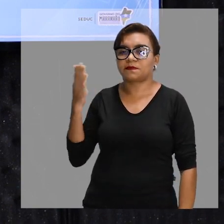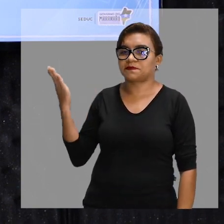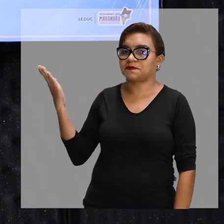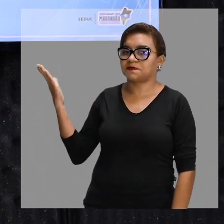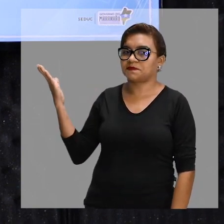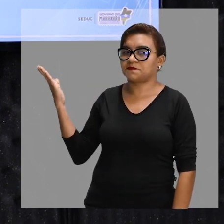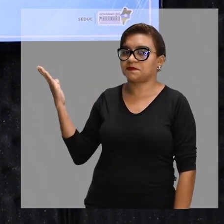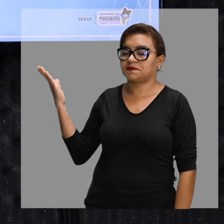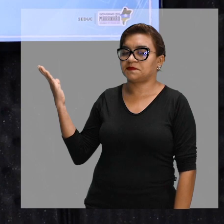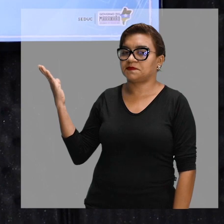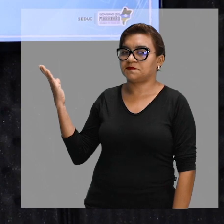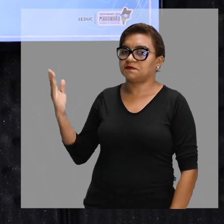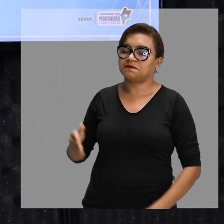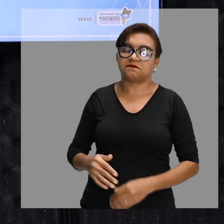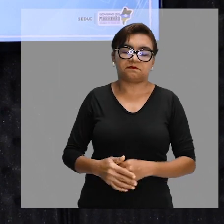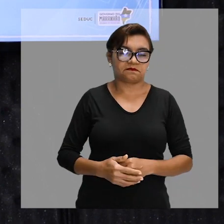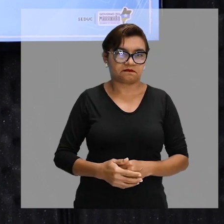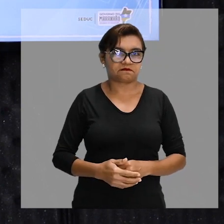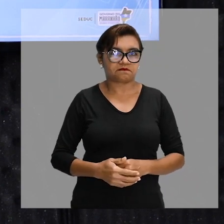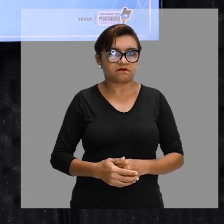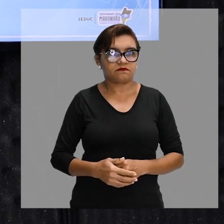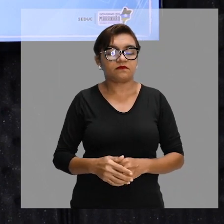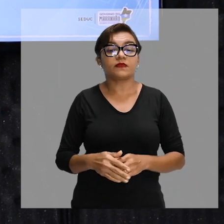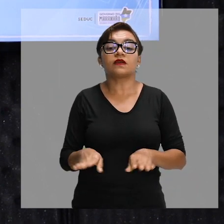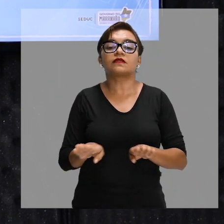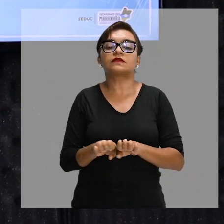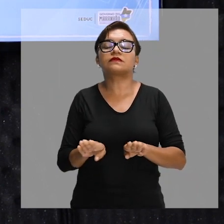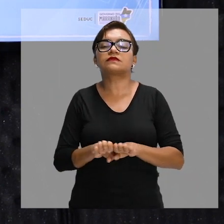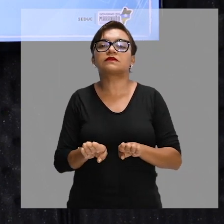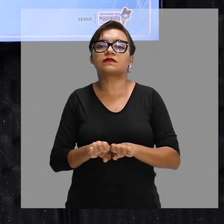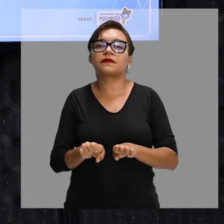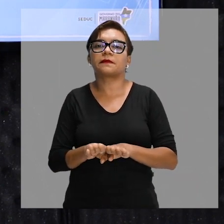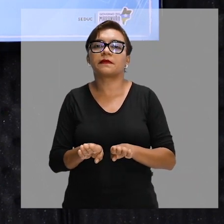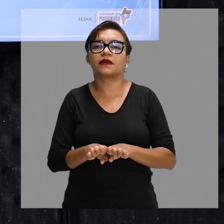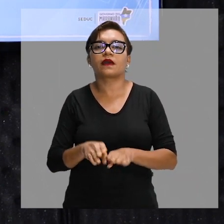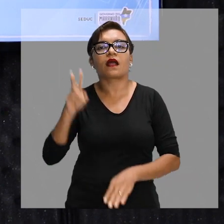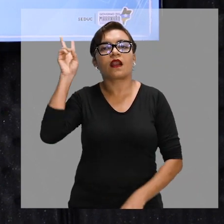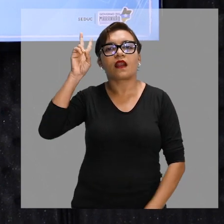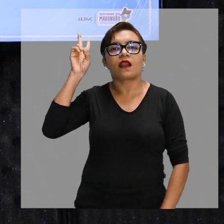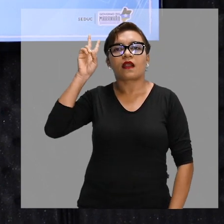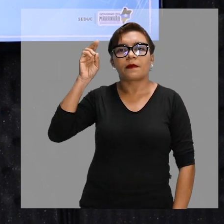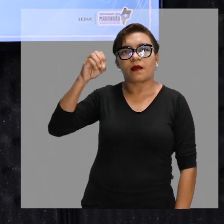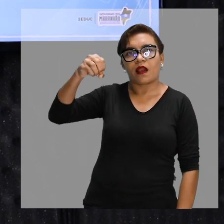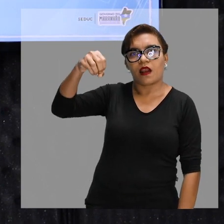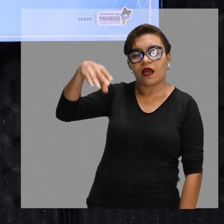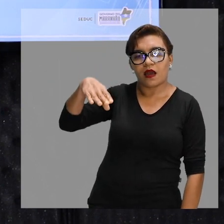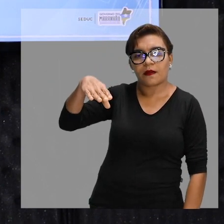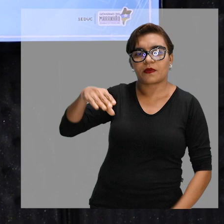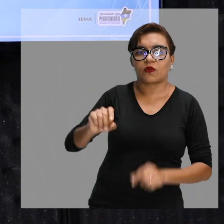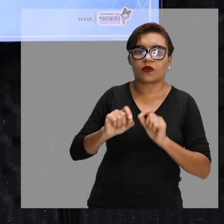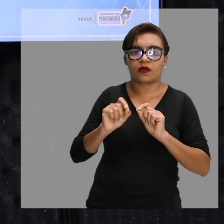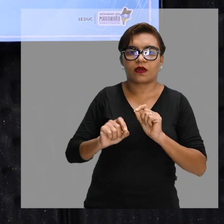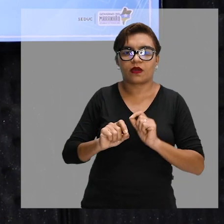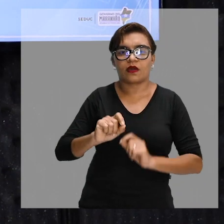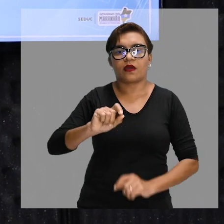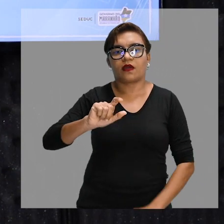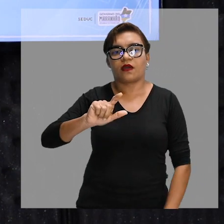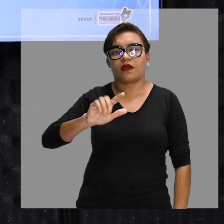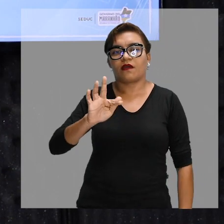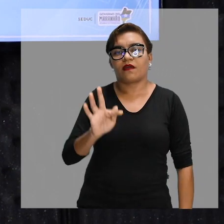fosforescente. Muito simples. Só lembrar também da lâmpada fluorescente, aquela lâmpada